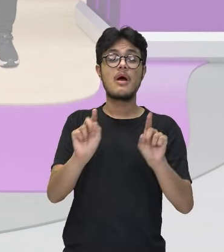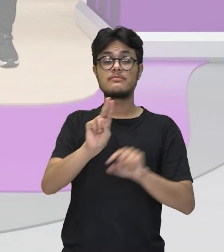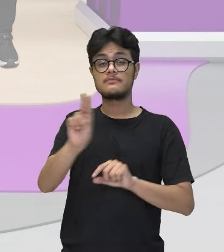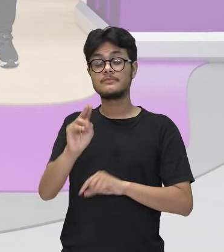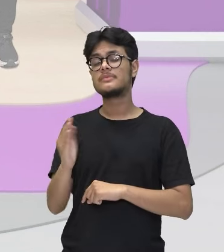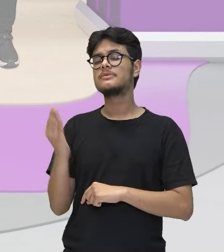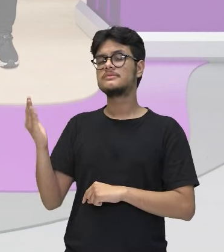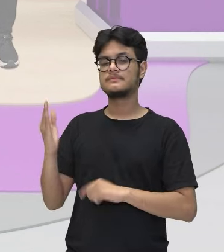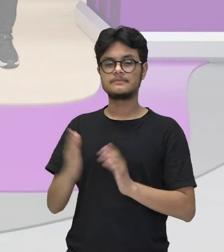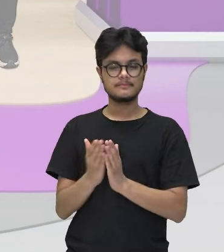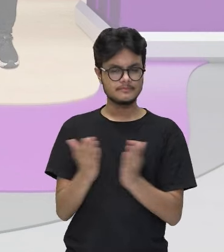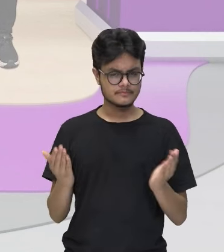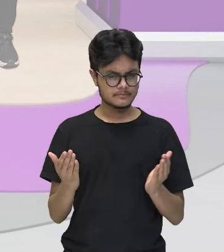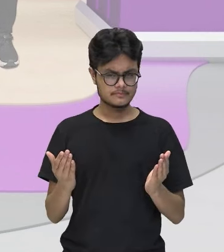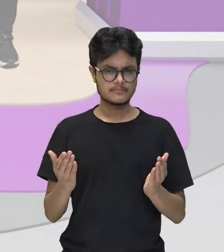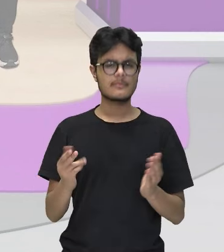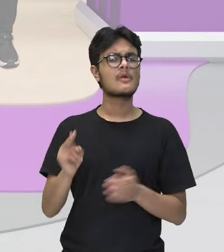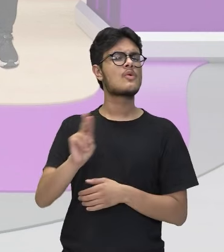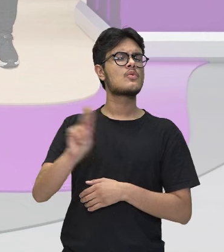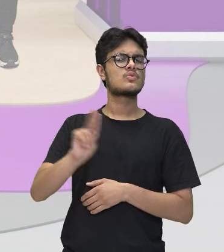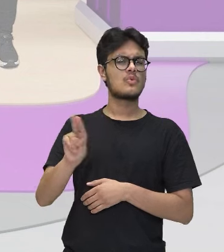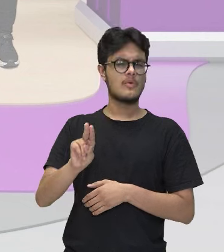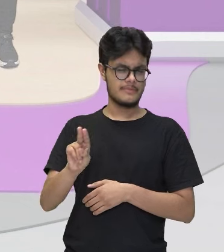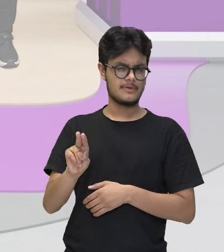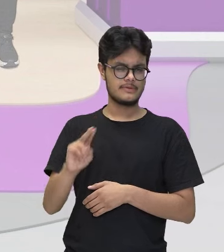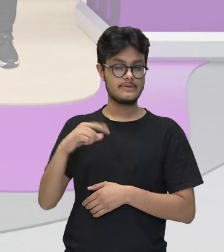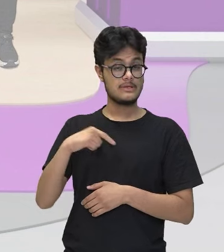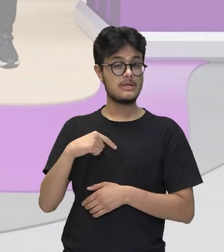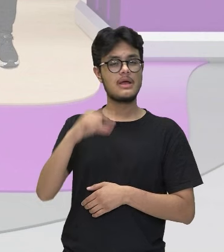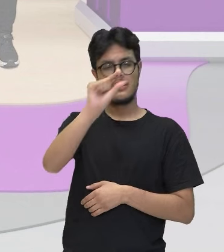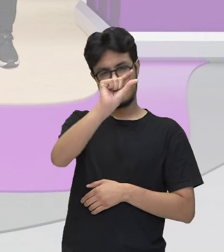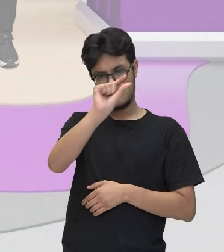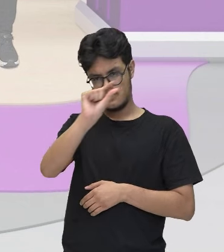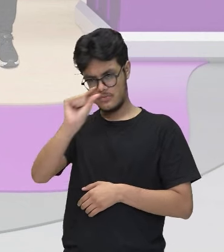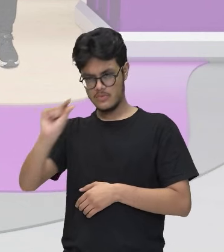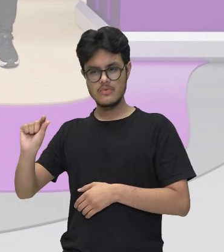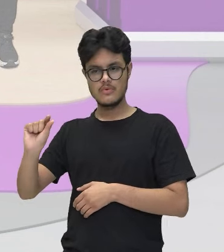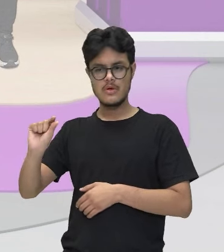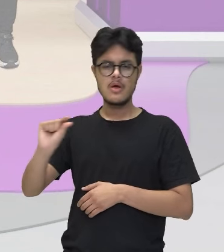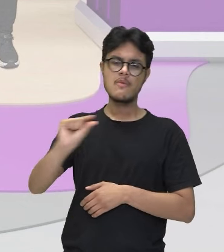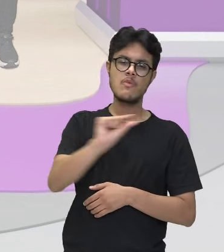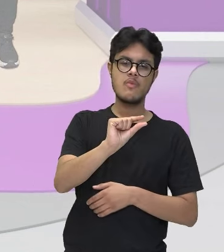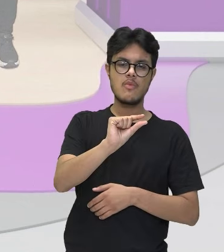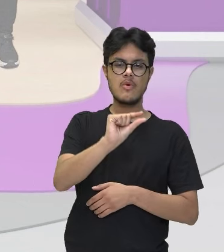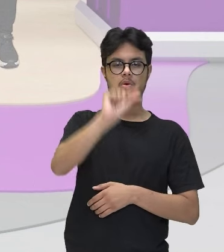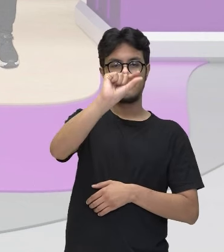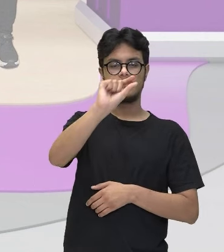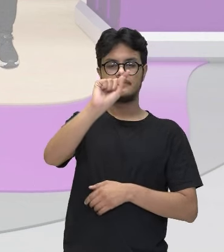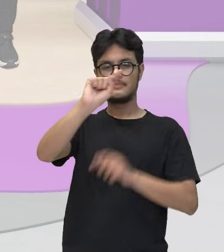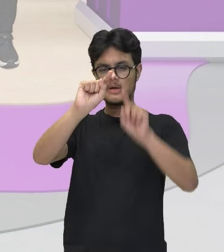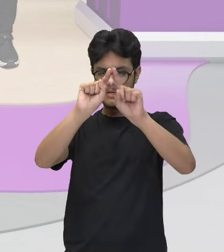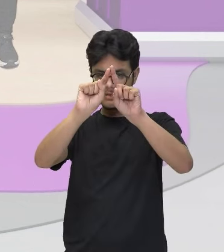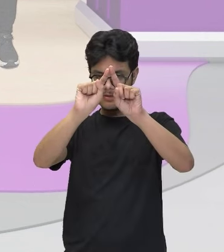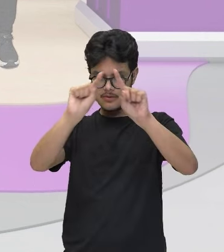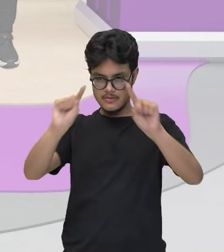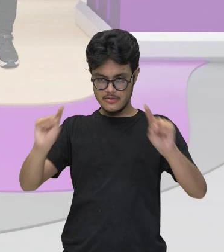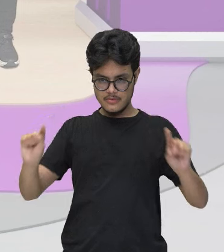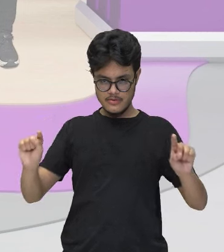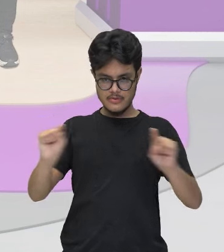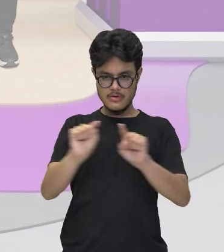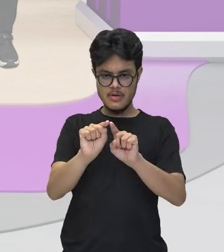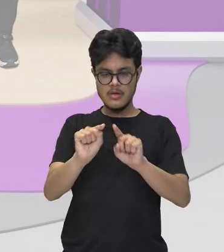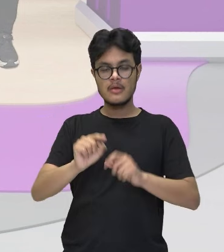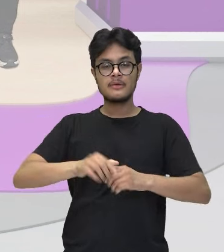nomes especiais aí referente aos seus lados. E quais vão ser esses nomes? Veja bem, como eu tenho